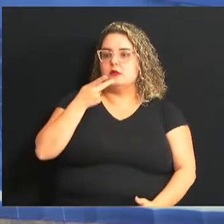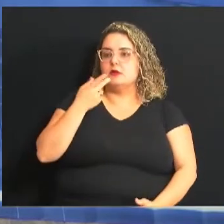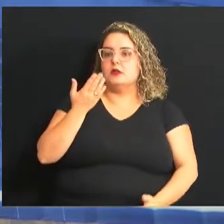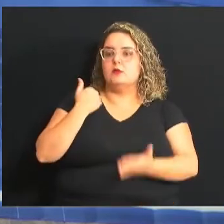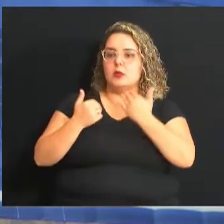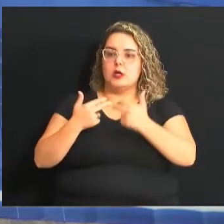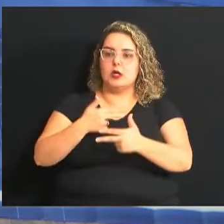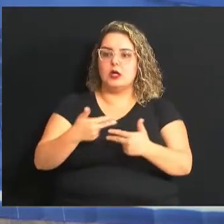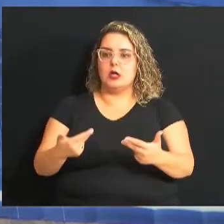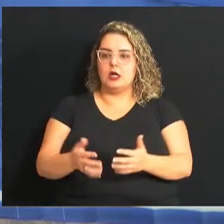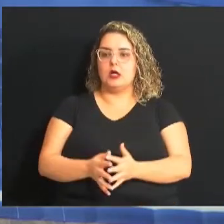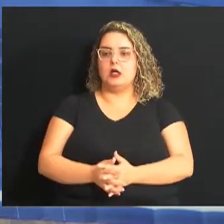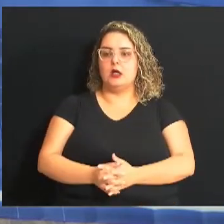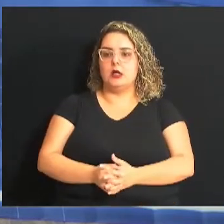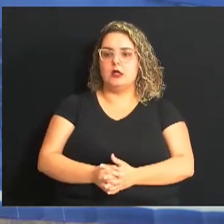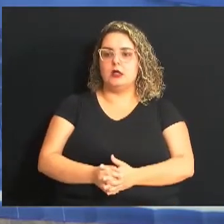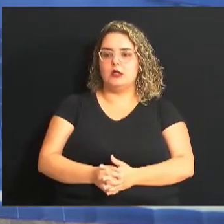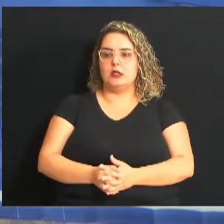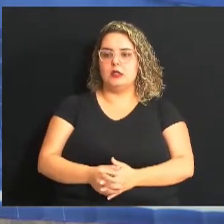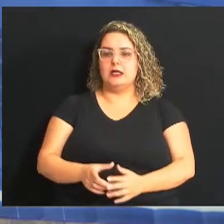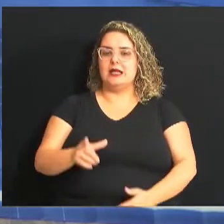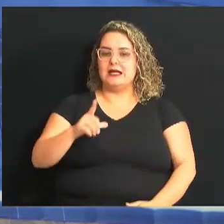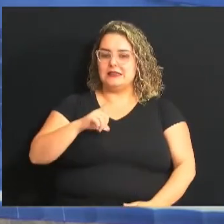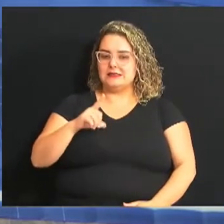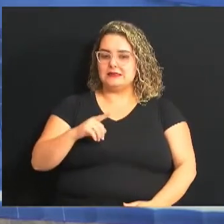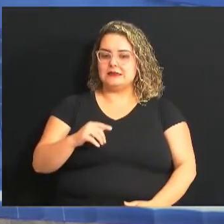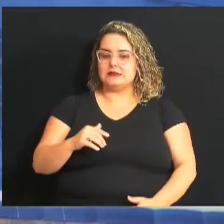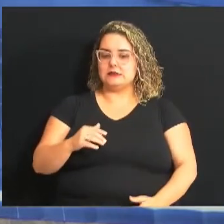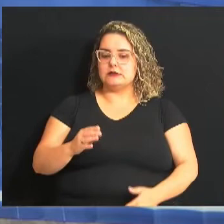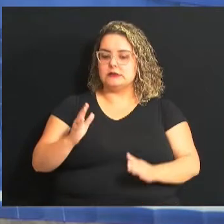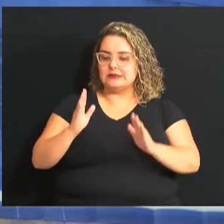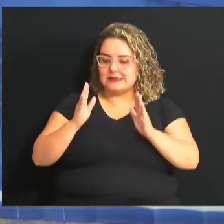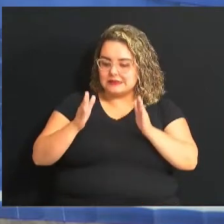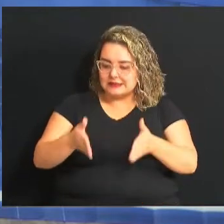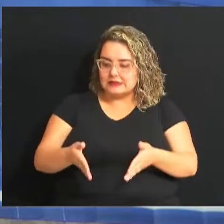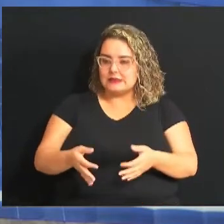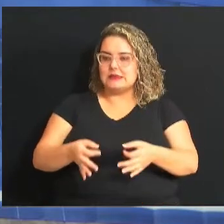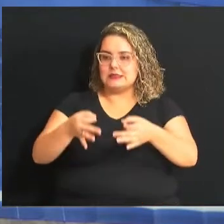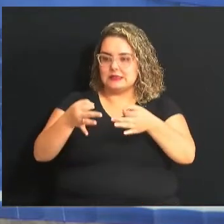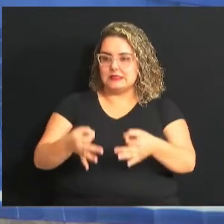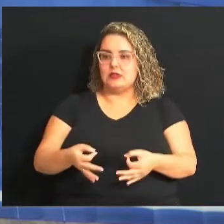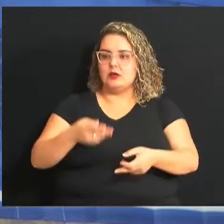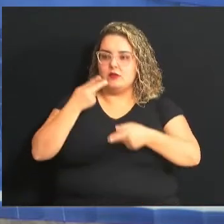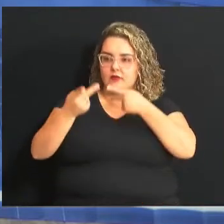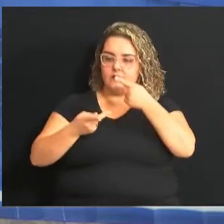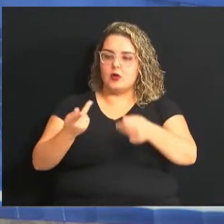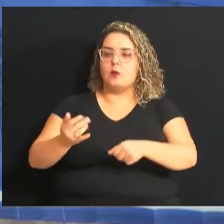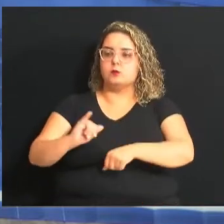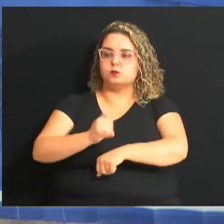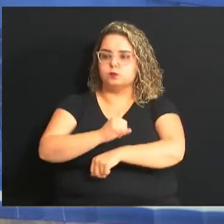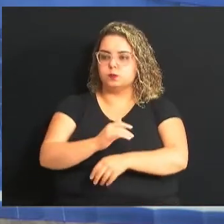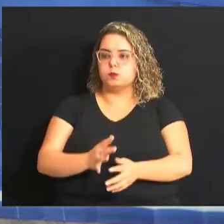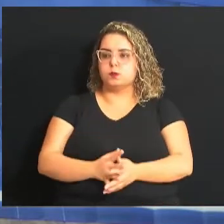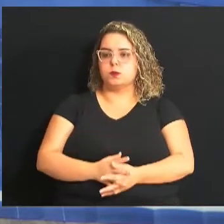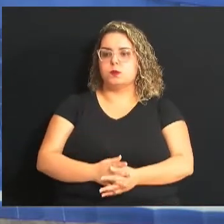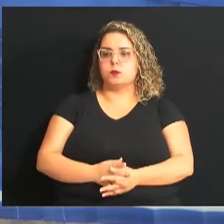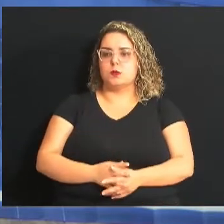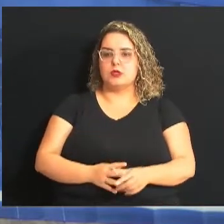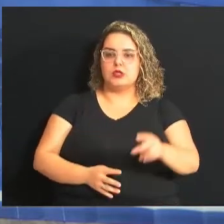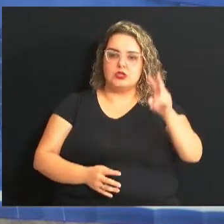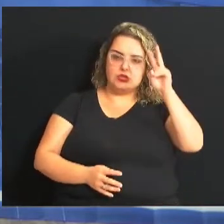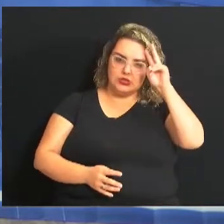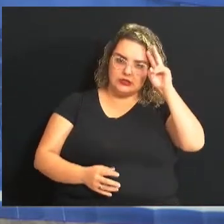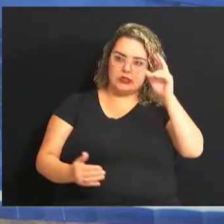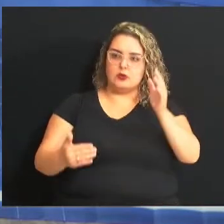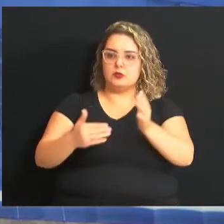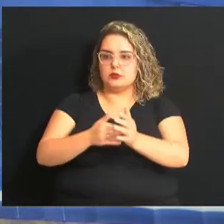alimentação, ela tem que ser seguida, né? Para a pessoa que está aí falando agora de obesidade, né? De segunda a segunda,